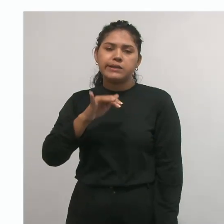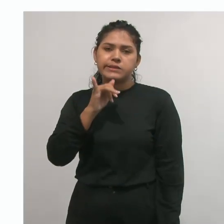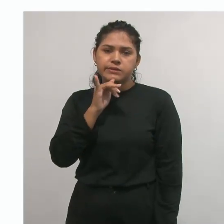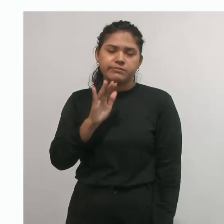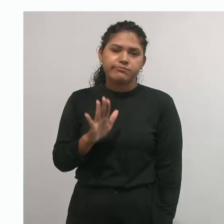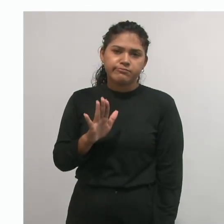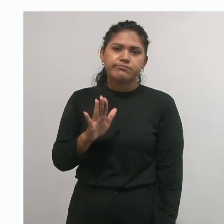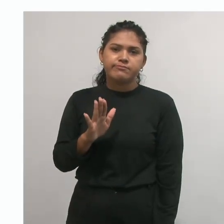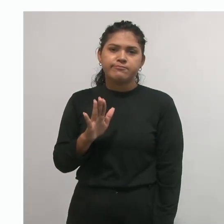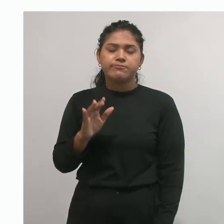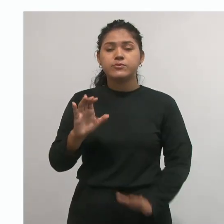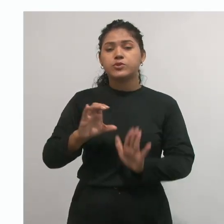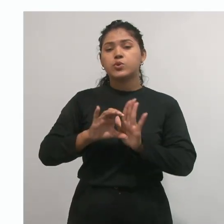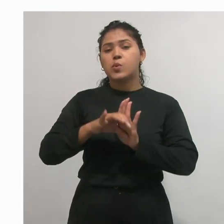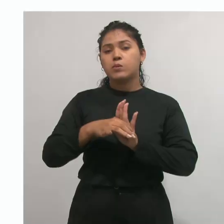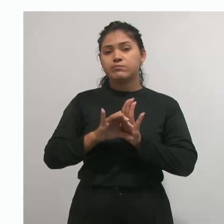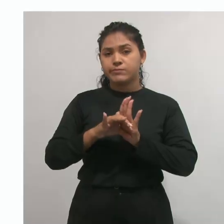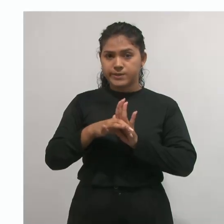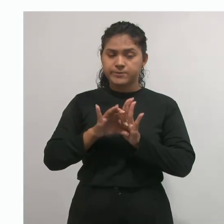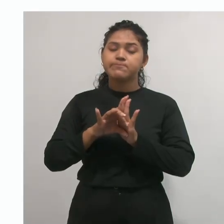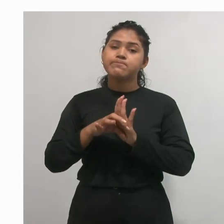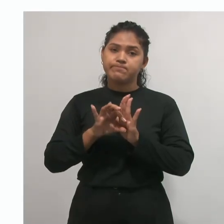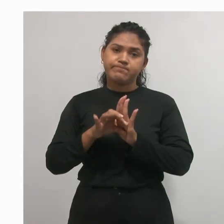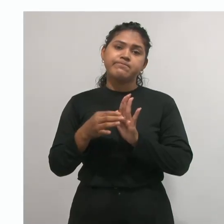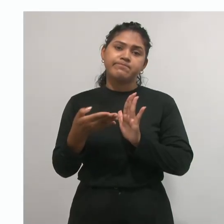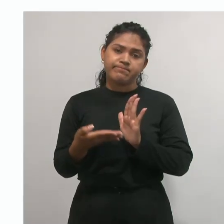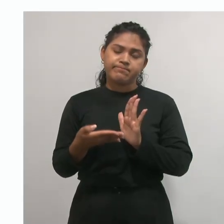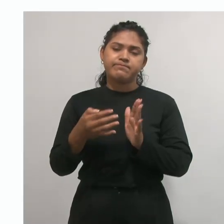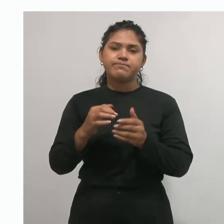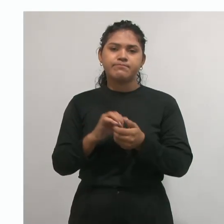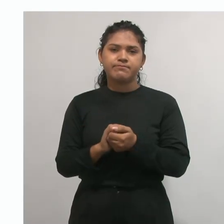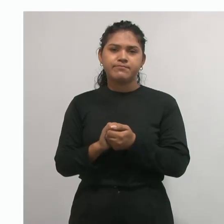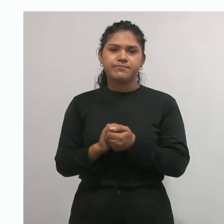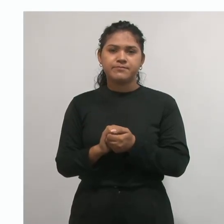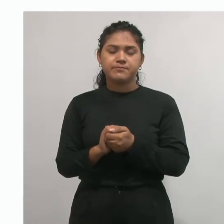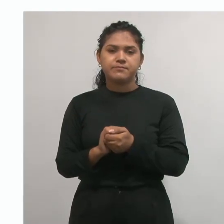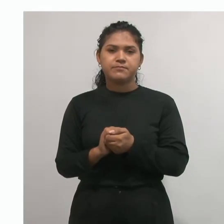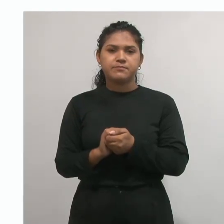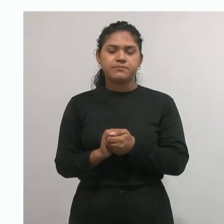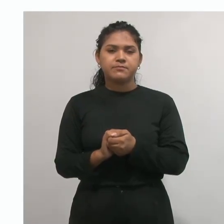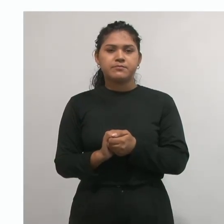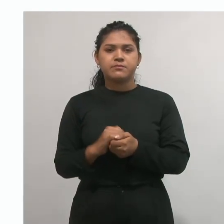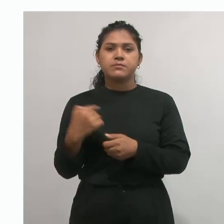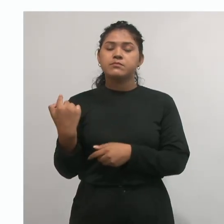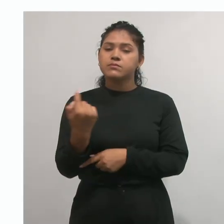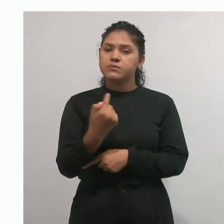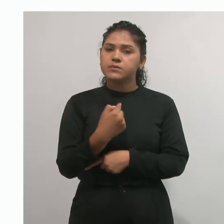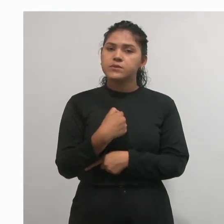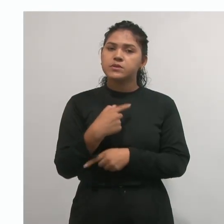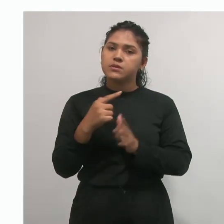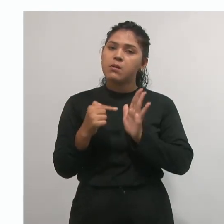aqui principalmente dos conceitos, né? Então, a gente tem que